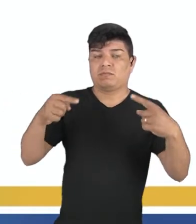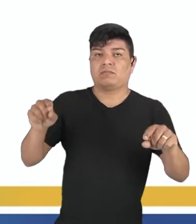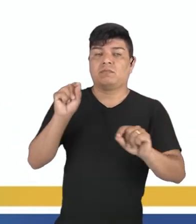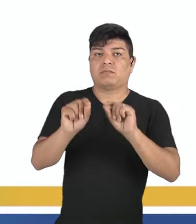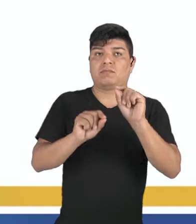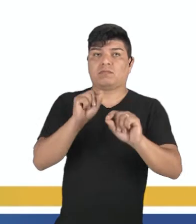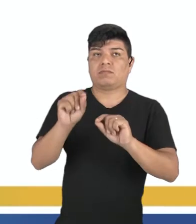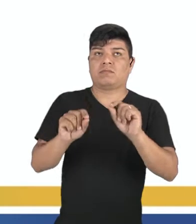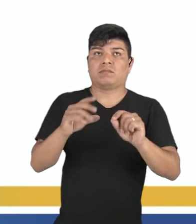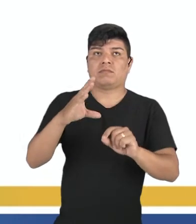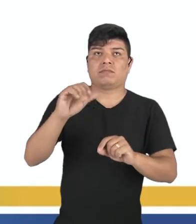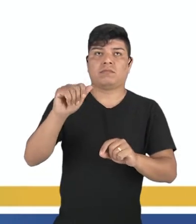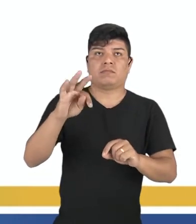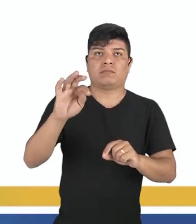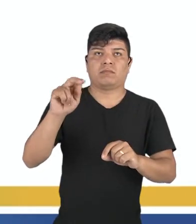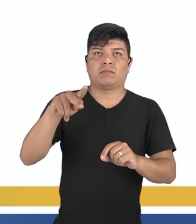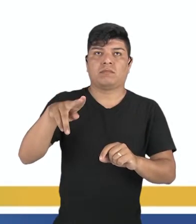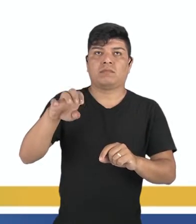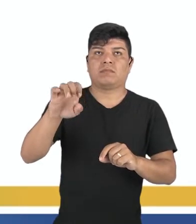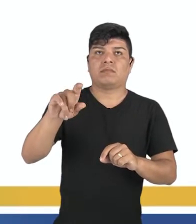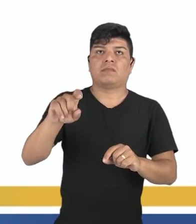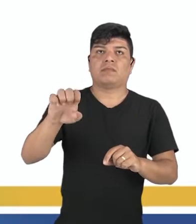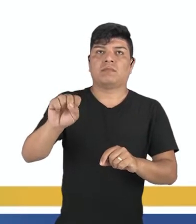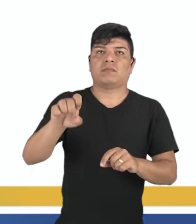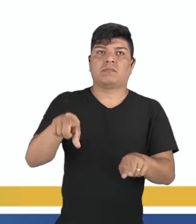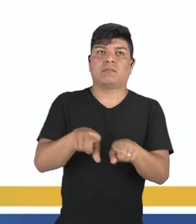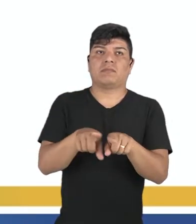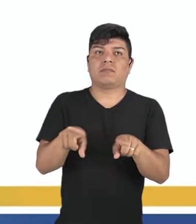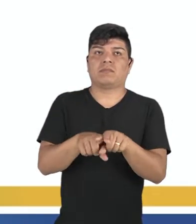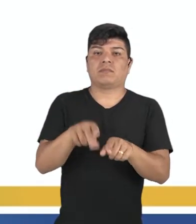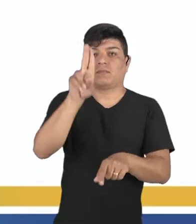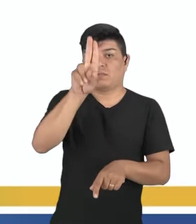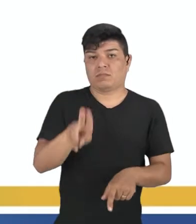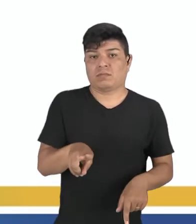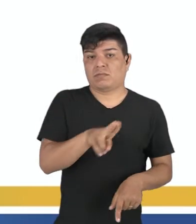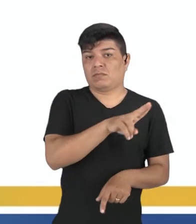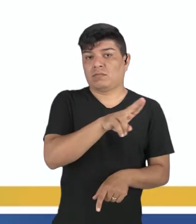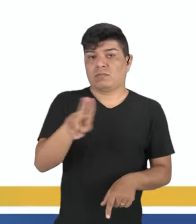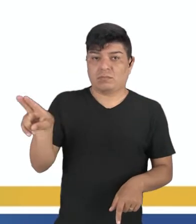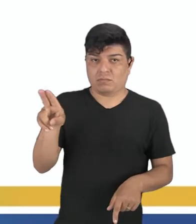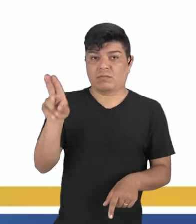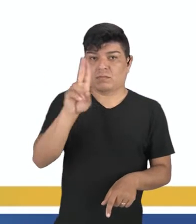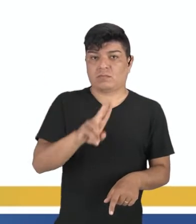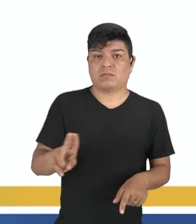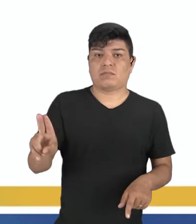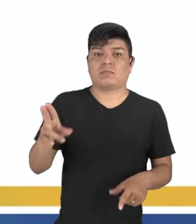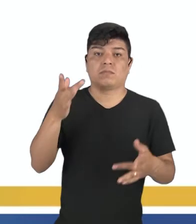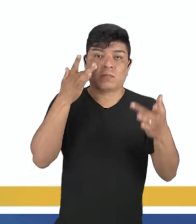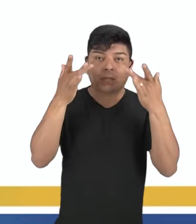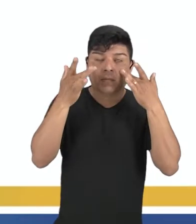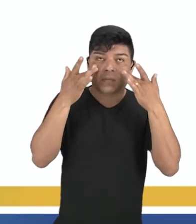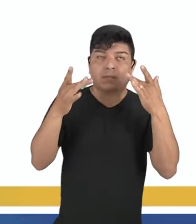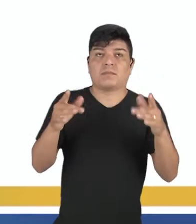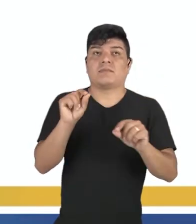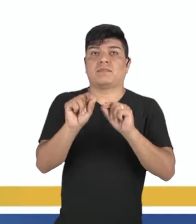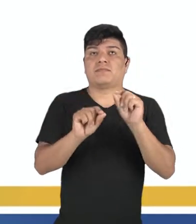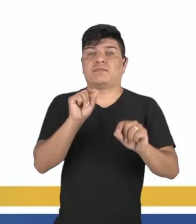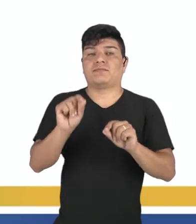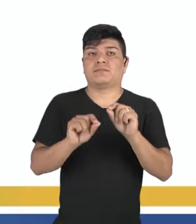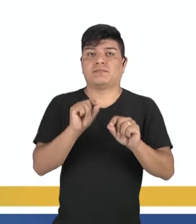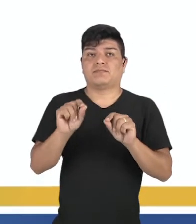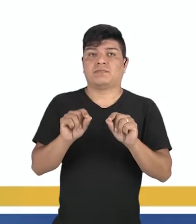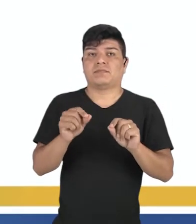de catequese. Os padres jesuítas musicaram peças teatrais e autos como forma